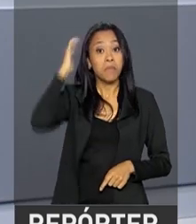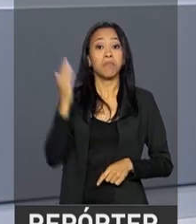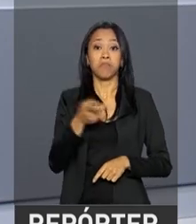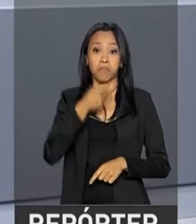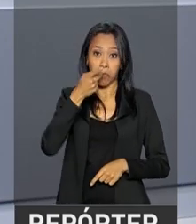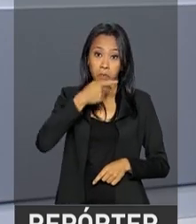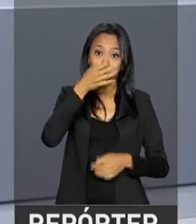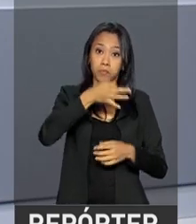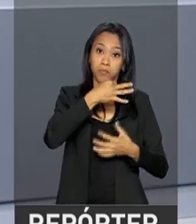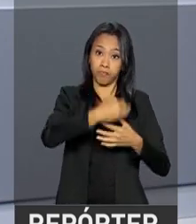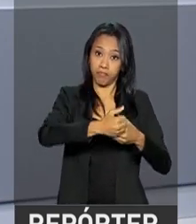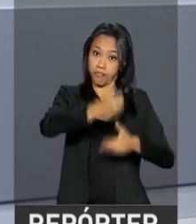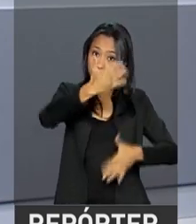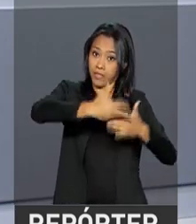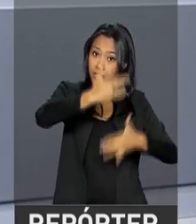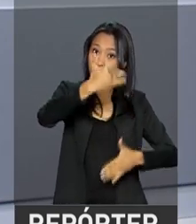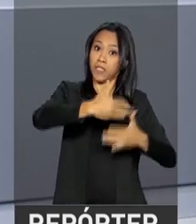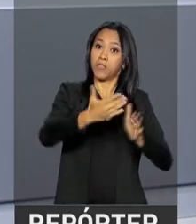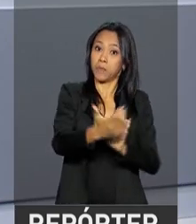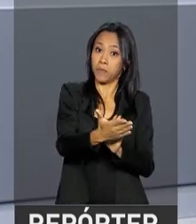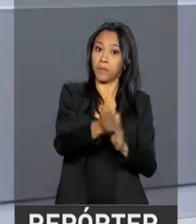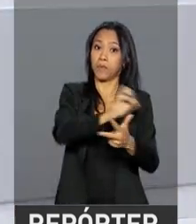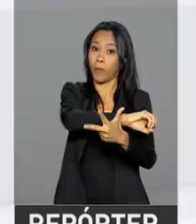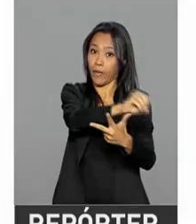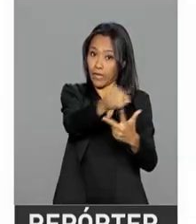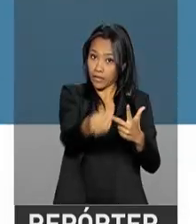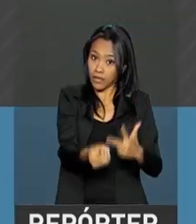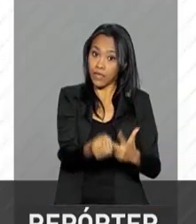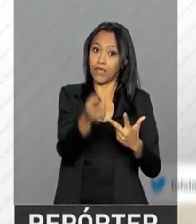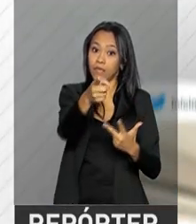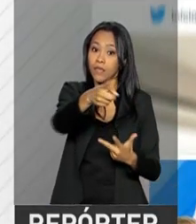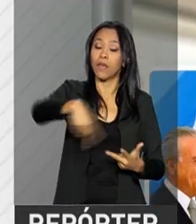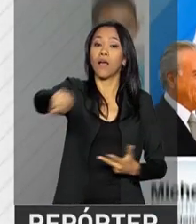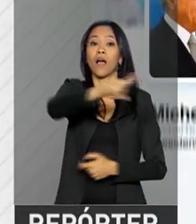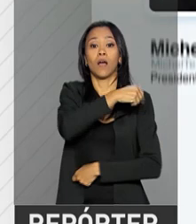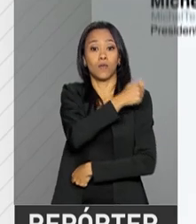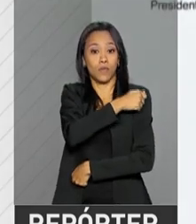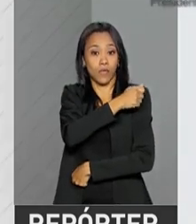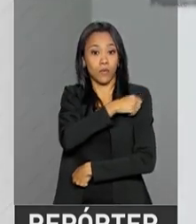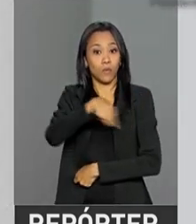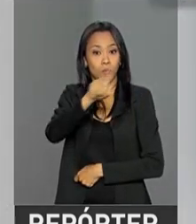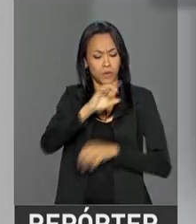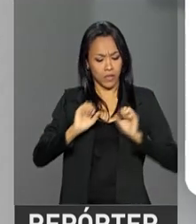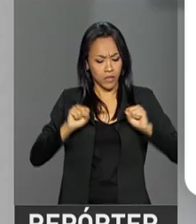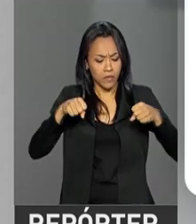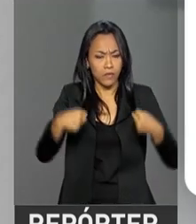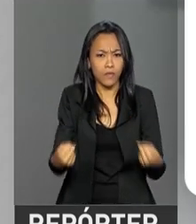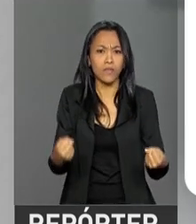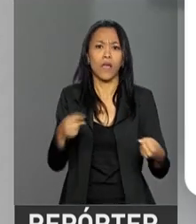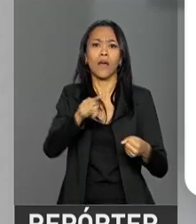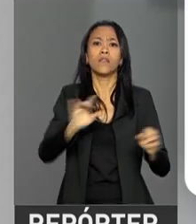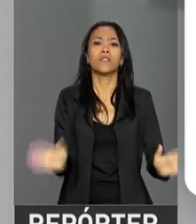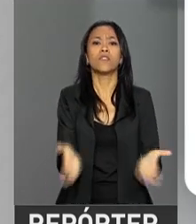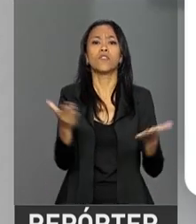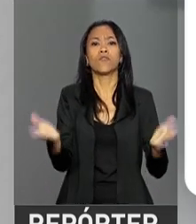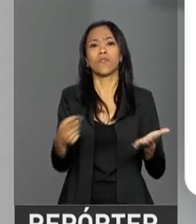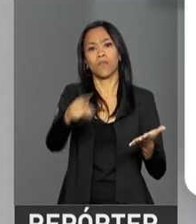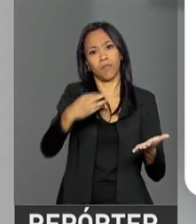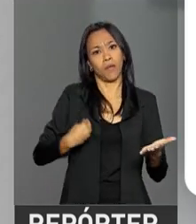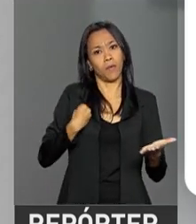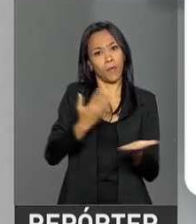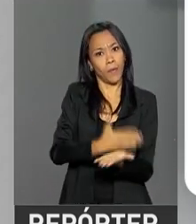do enem pelas redes sociais também deu os parabéns aos estudantes pela dedicação incentivou que iniciem logo a vida